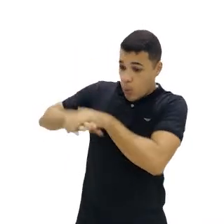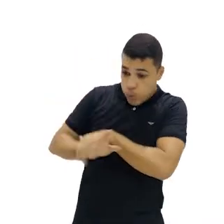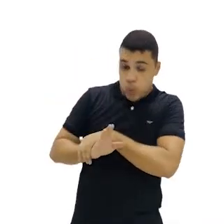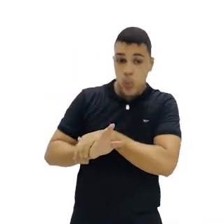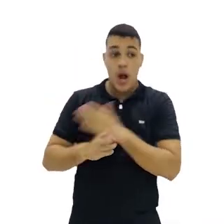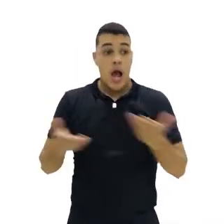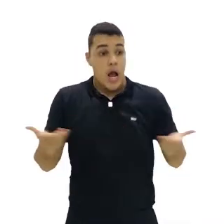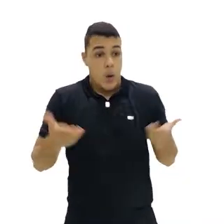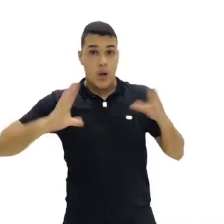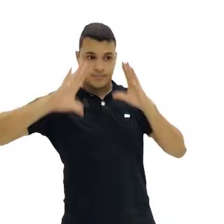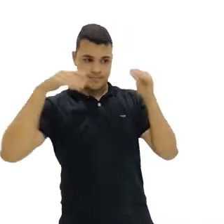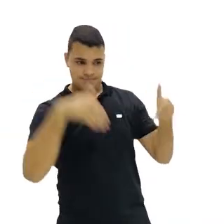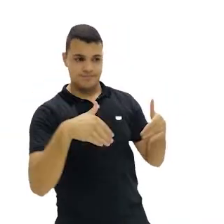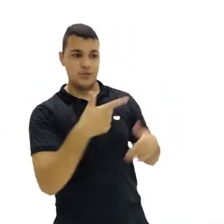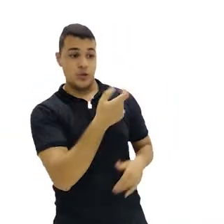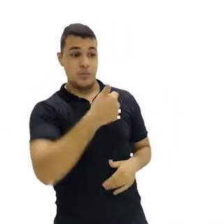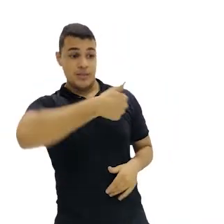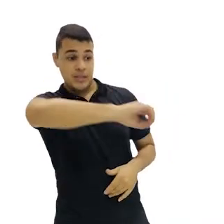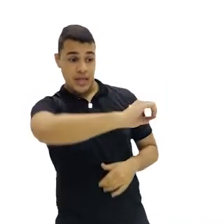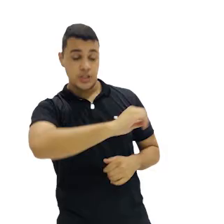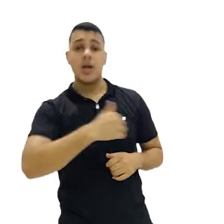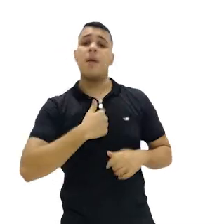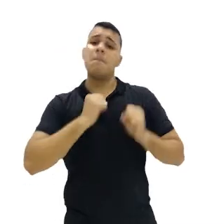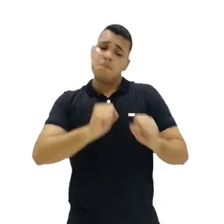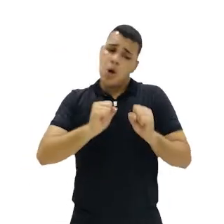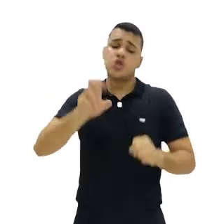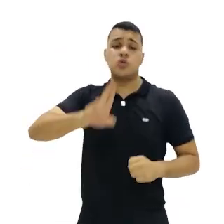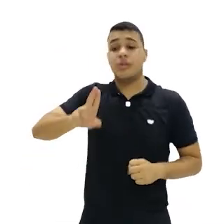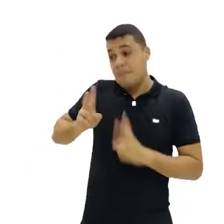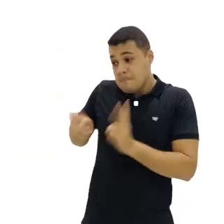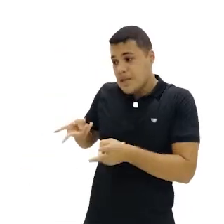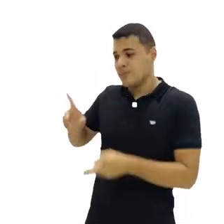dados, né, secundários que foram coletados lá atrás por